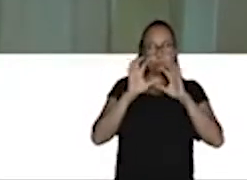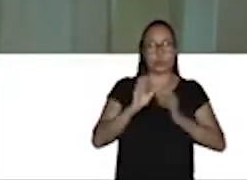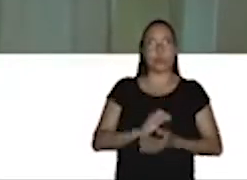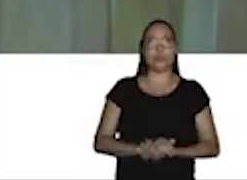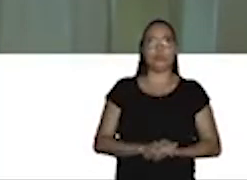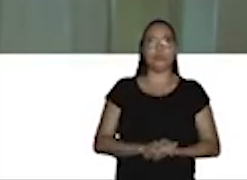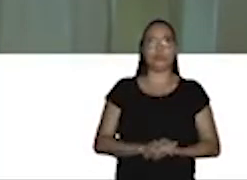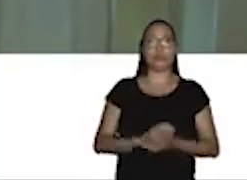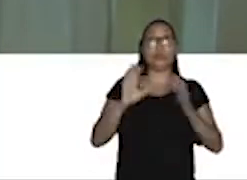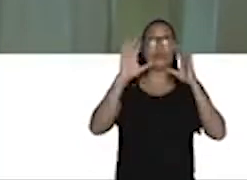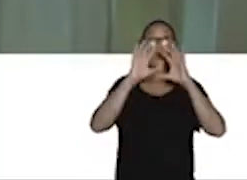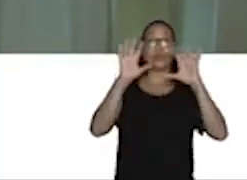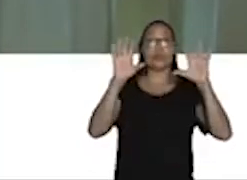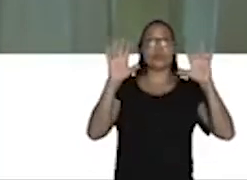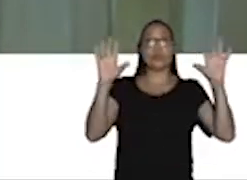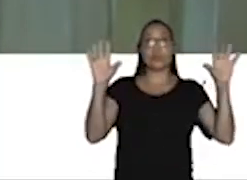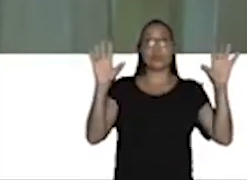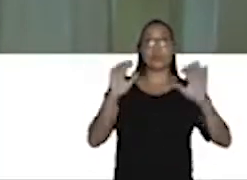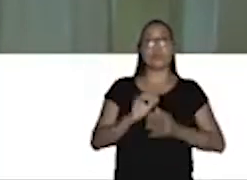E